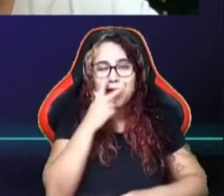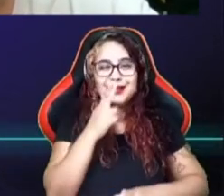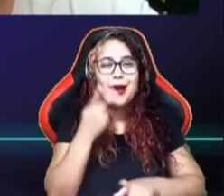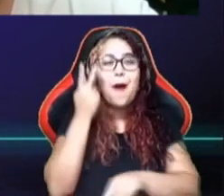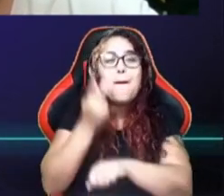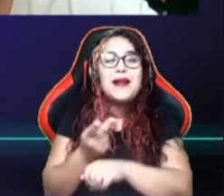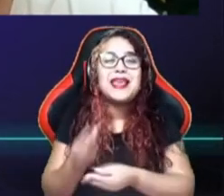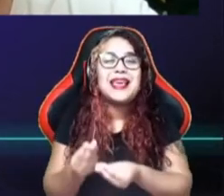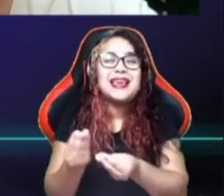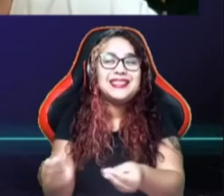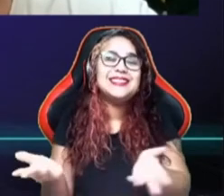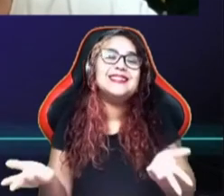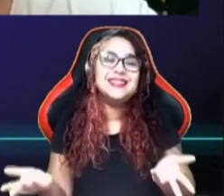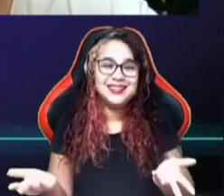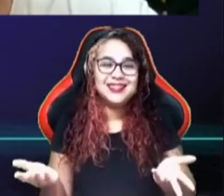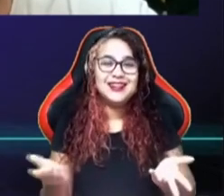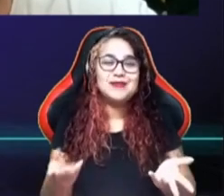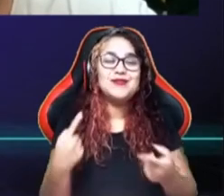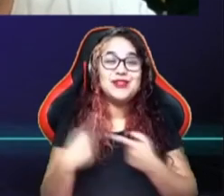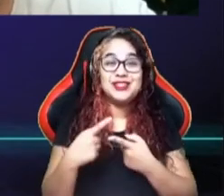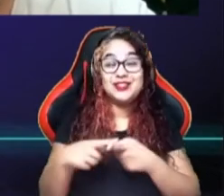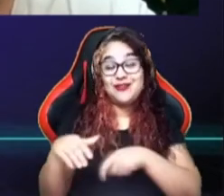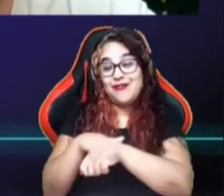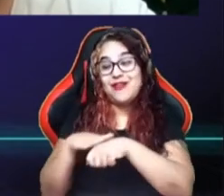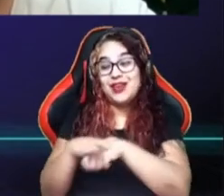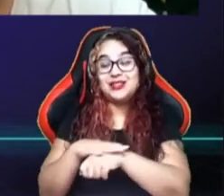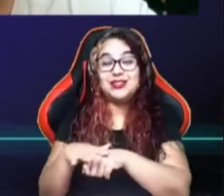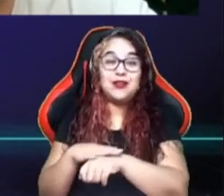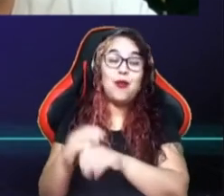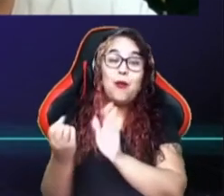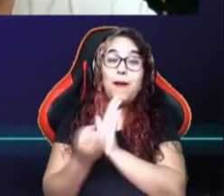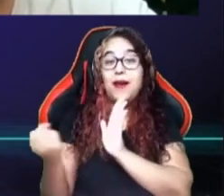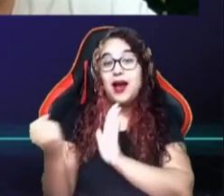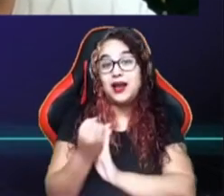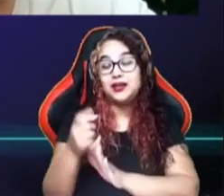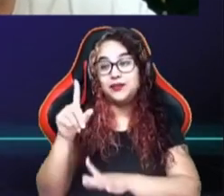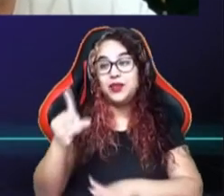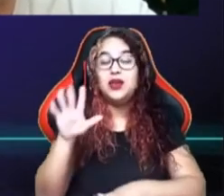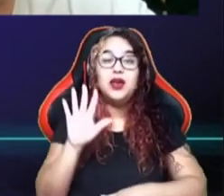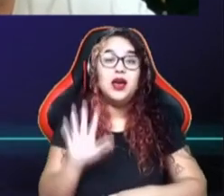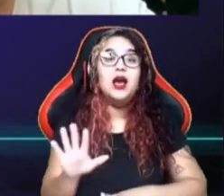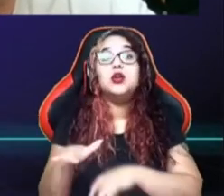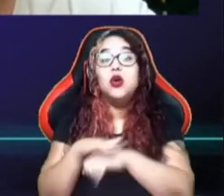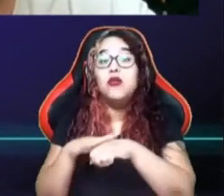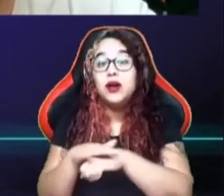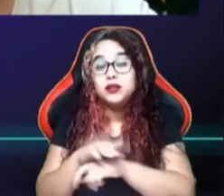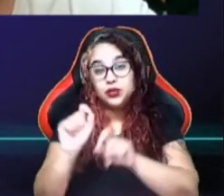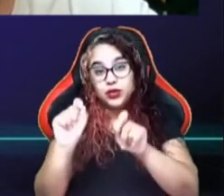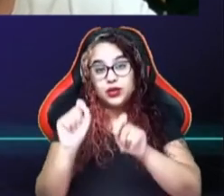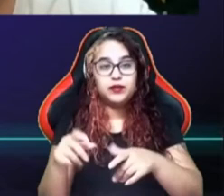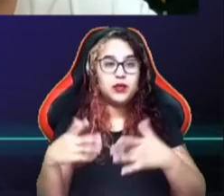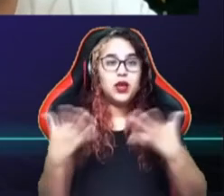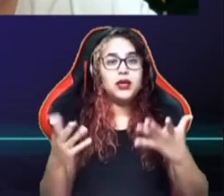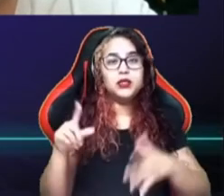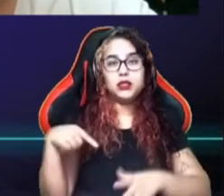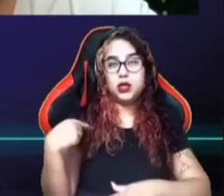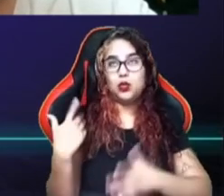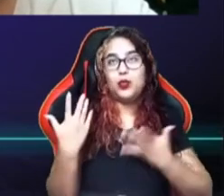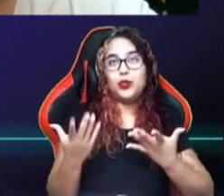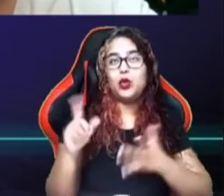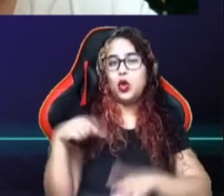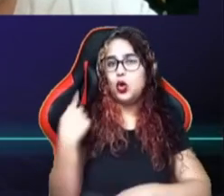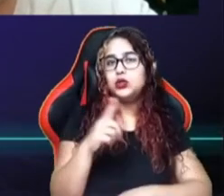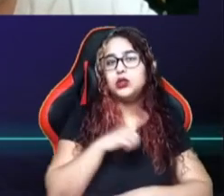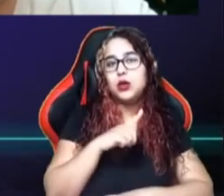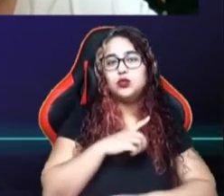aí fala, ah, eu vou falar com a sua base. A gente hoje está com 2,5 milhões lá de jogadores mensais, né? Porque